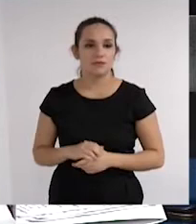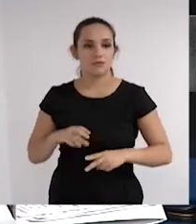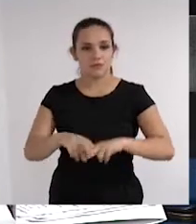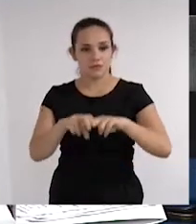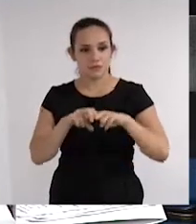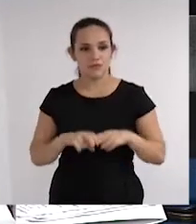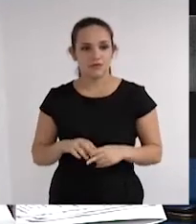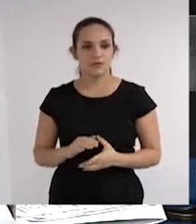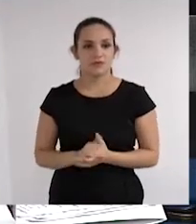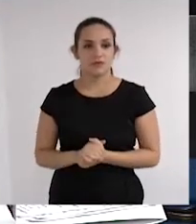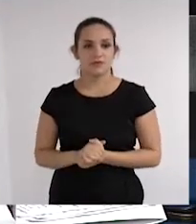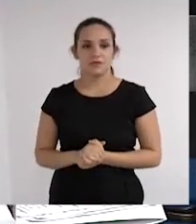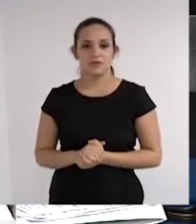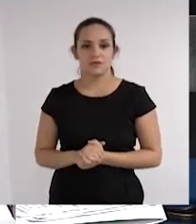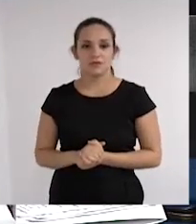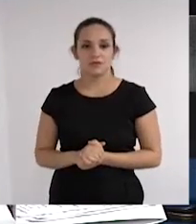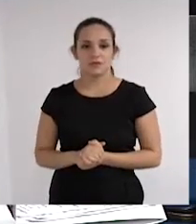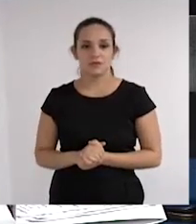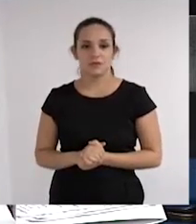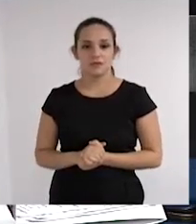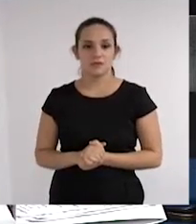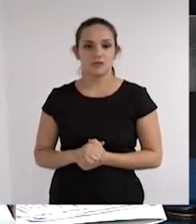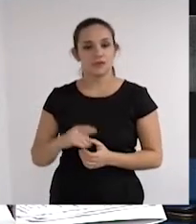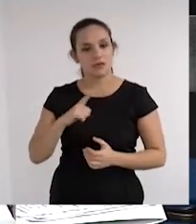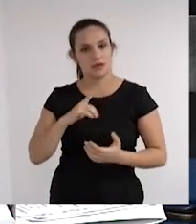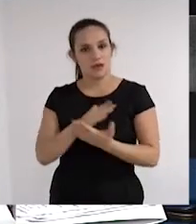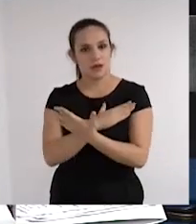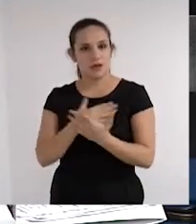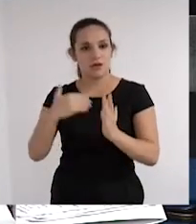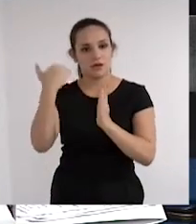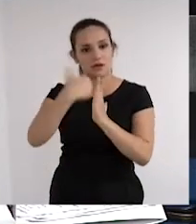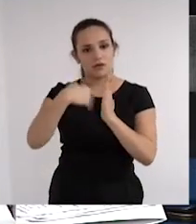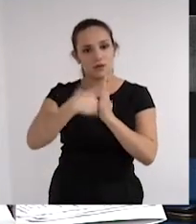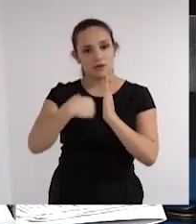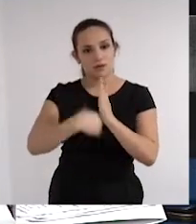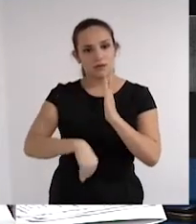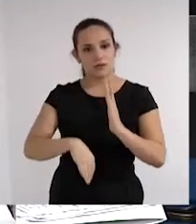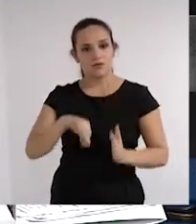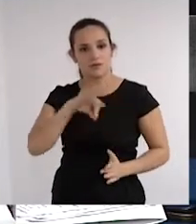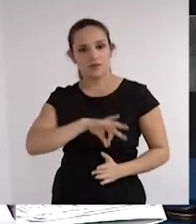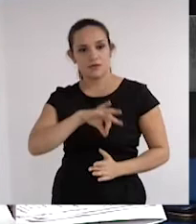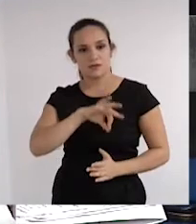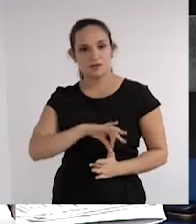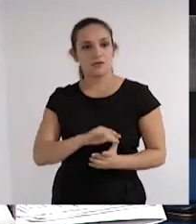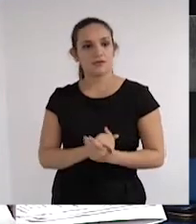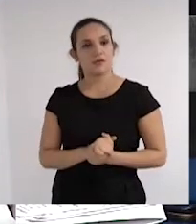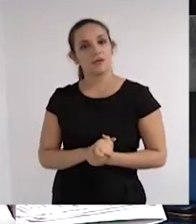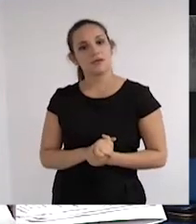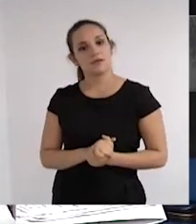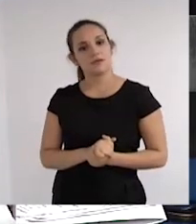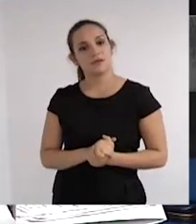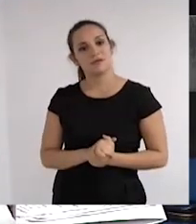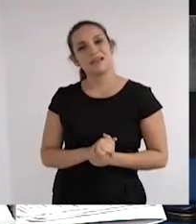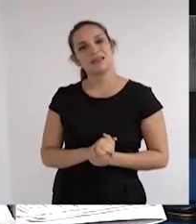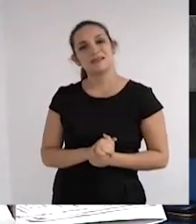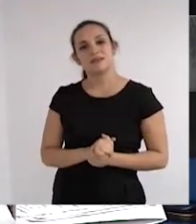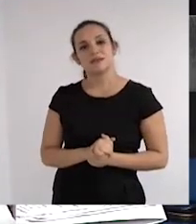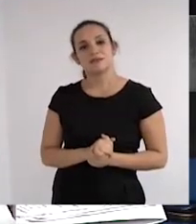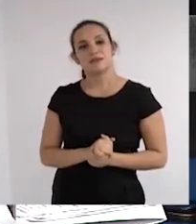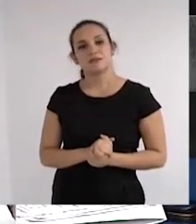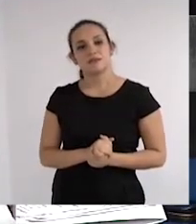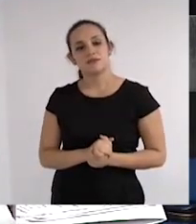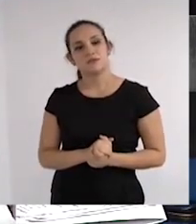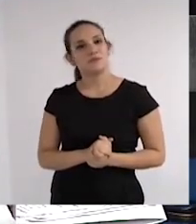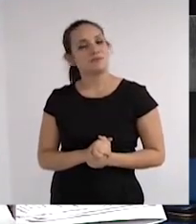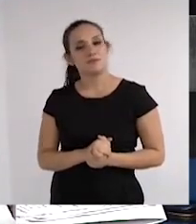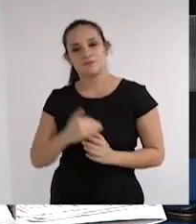sem considerar outros descontos efetuados na folha de pagamento do servidor, viola o artigo 150,